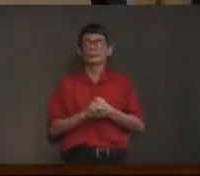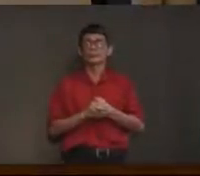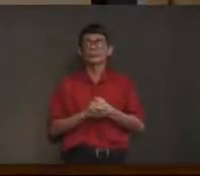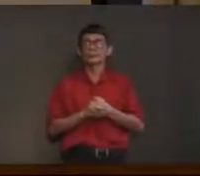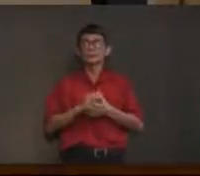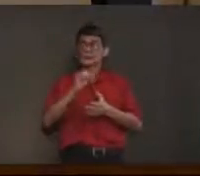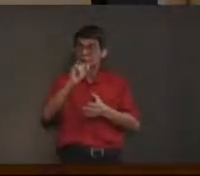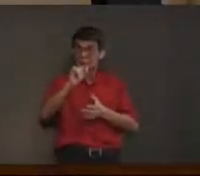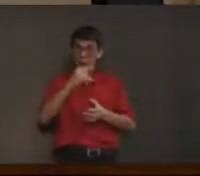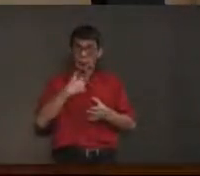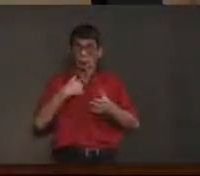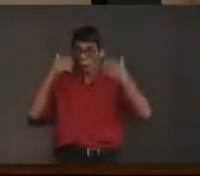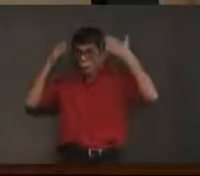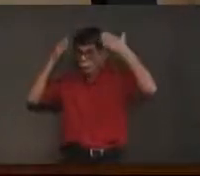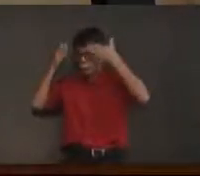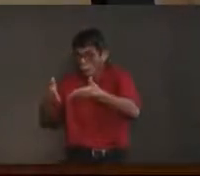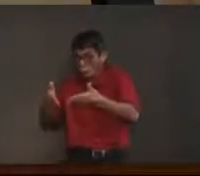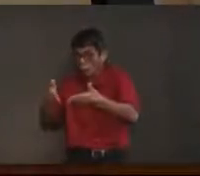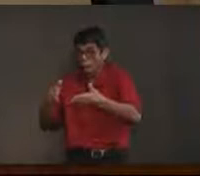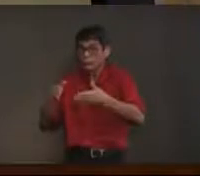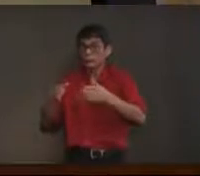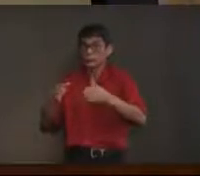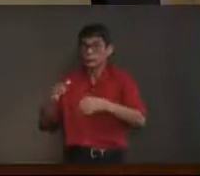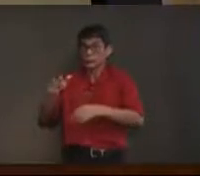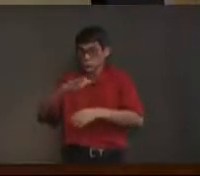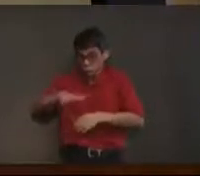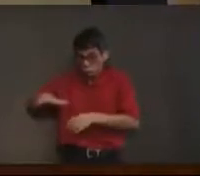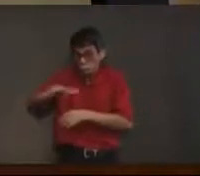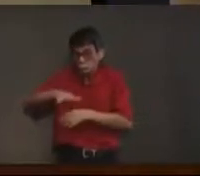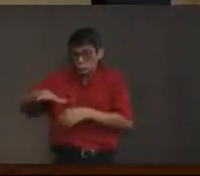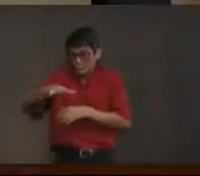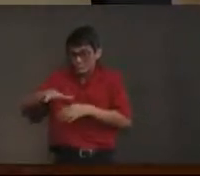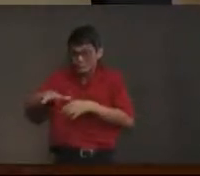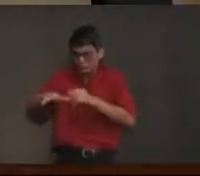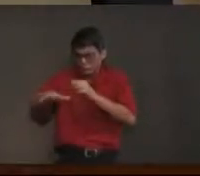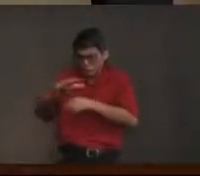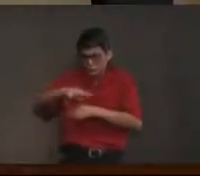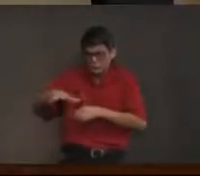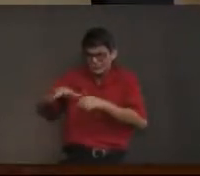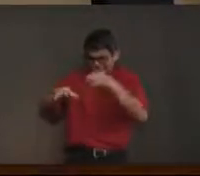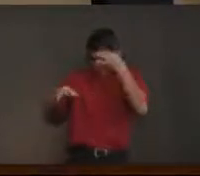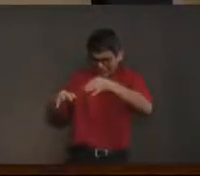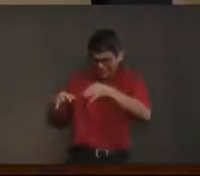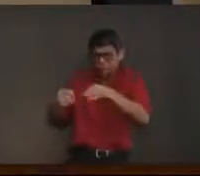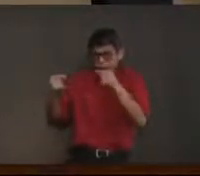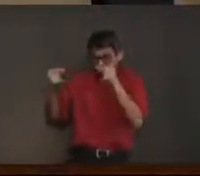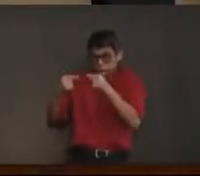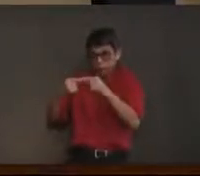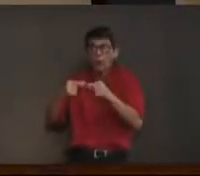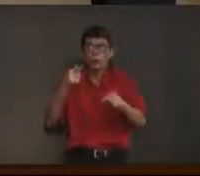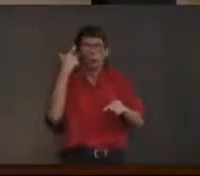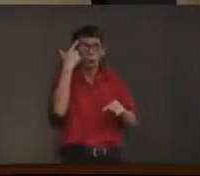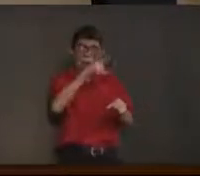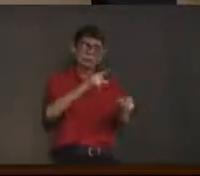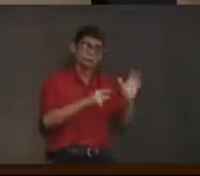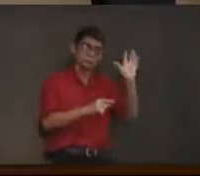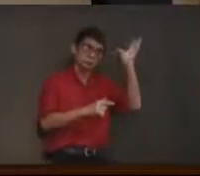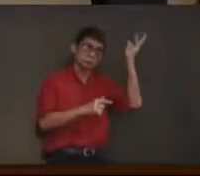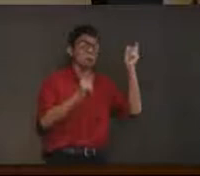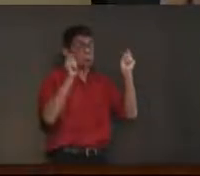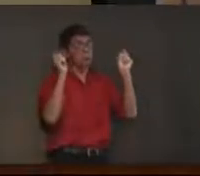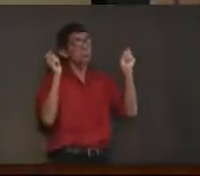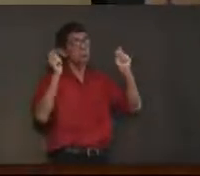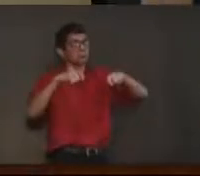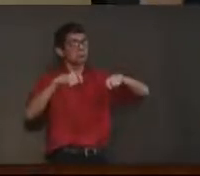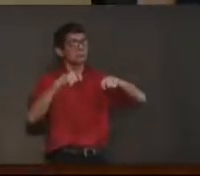restringir o seu mundão de funções ao mundinho ao certo você vai se aproximando têm chances melhores encontrar